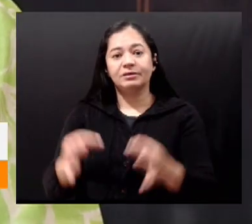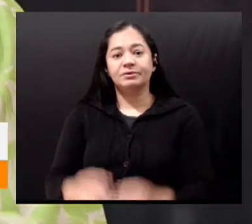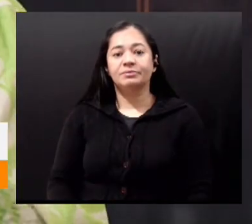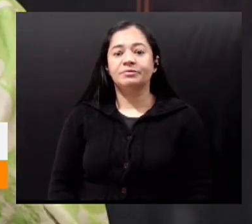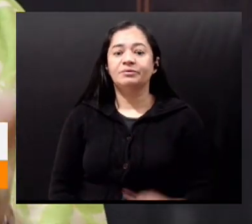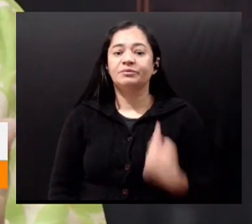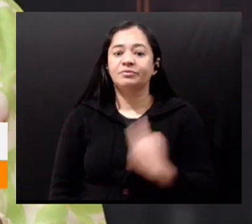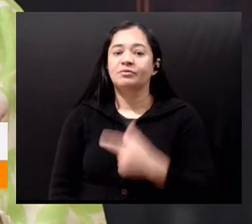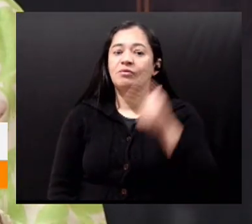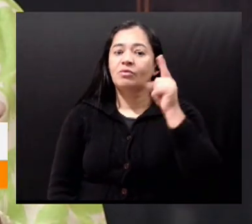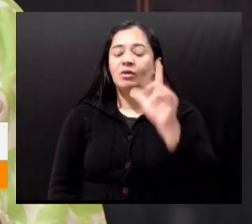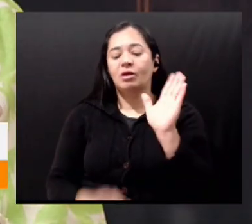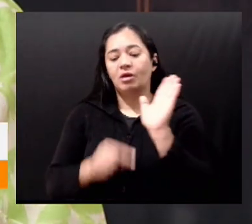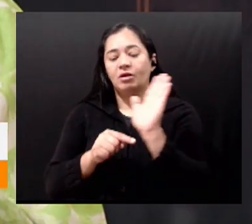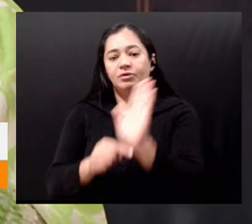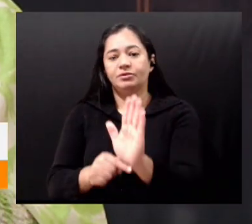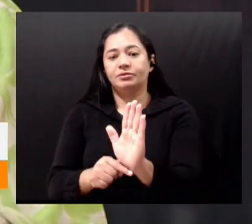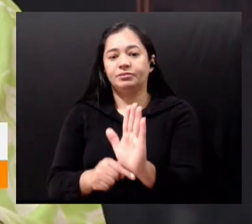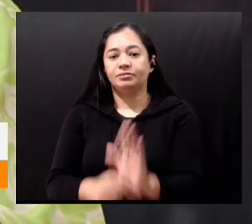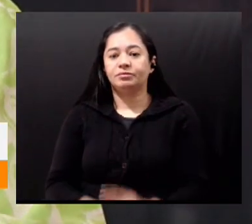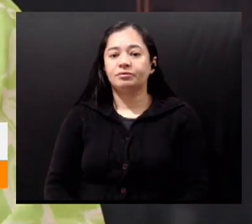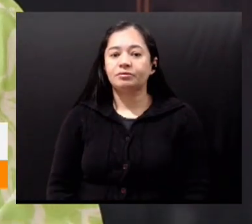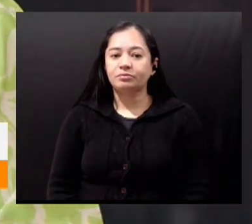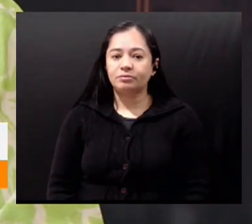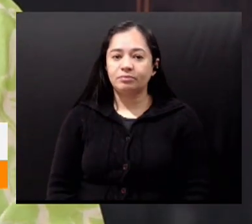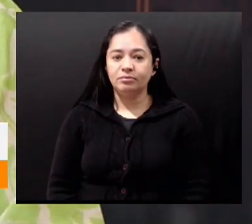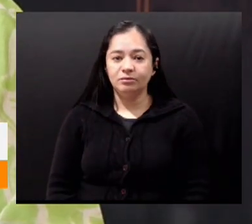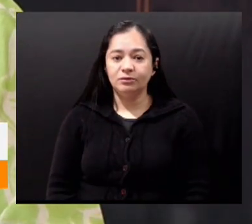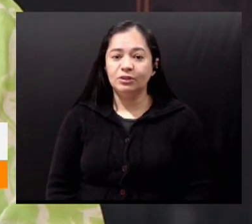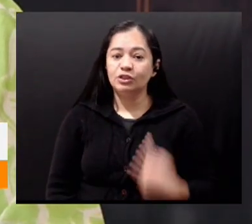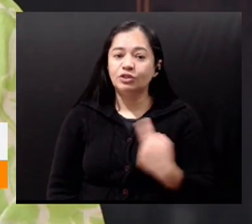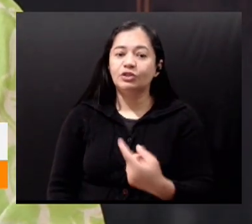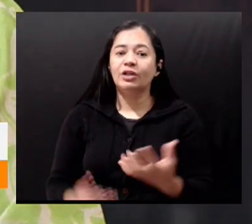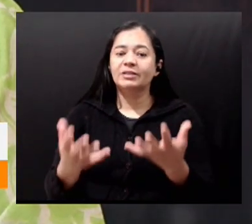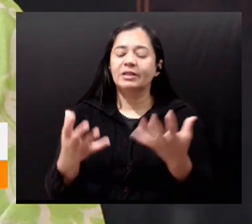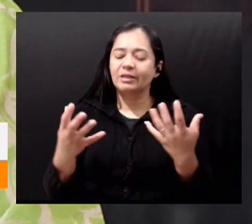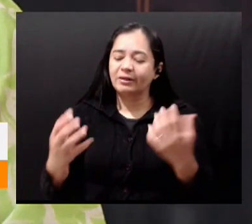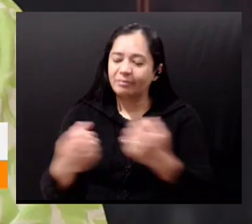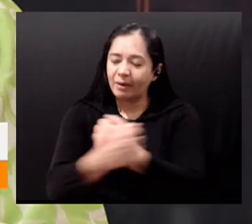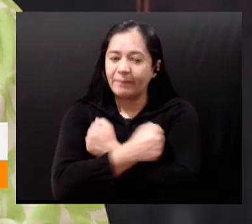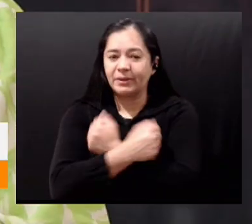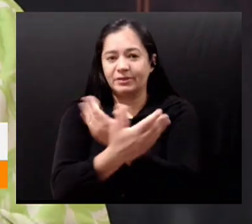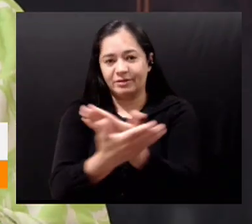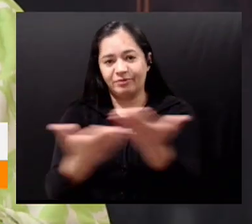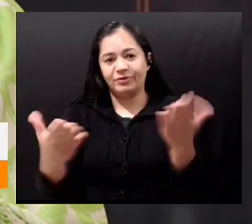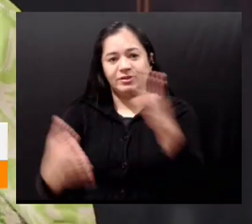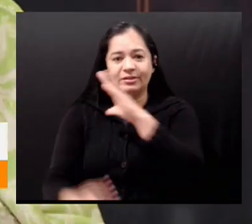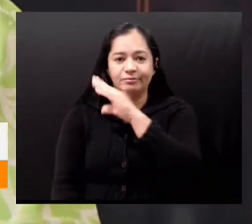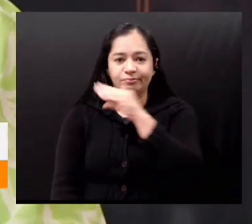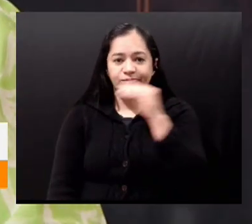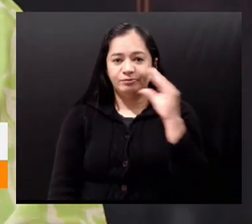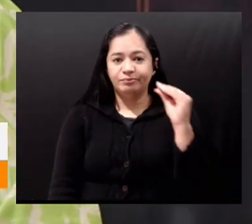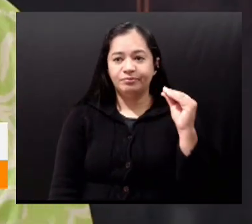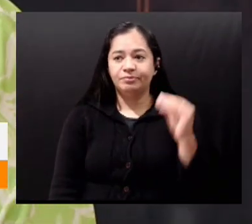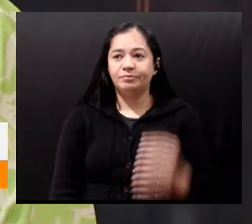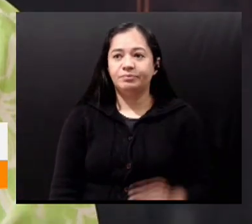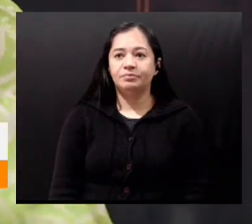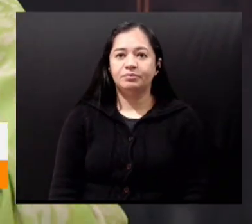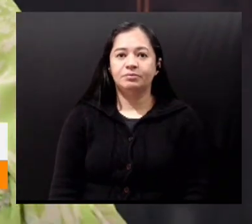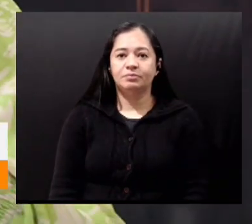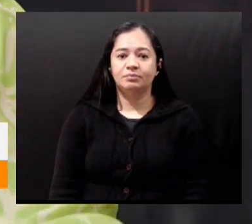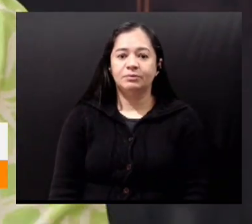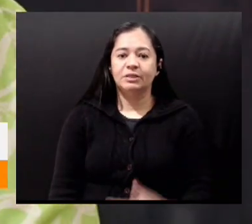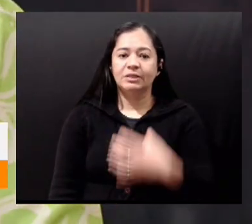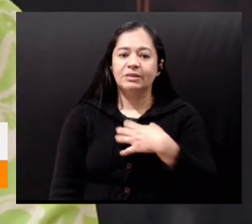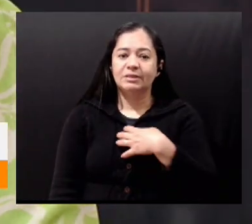ajudá-los. Adolescentes, nós queremos abraçar vocês, né? Então, sintam-se acolhidos,